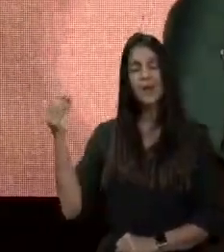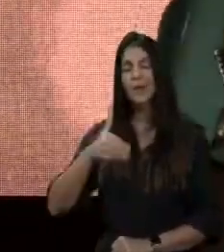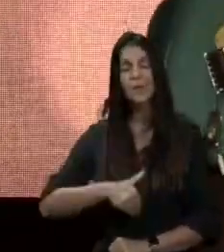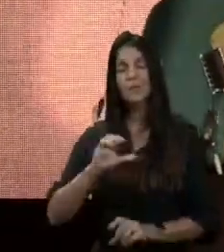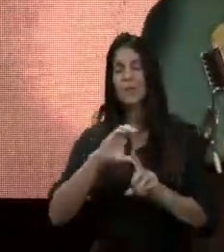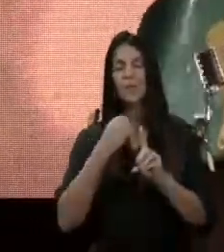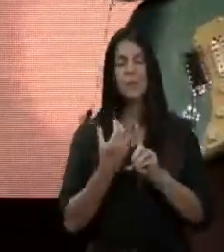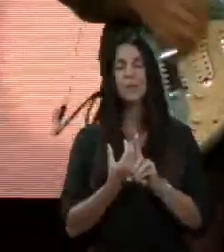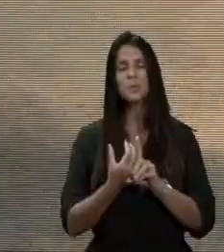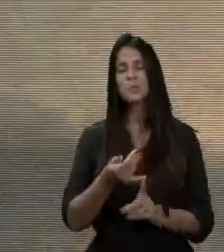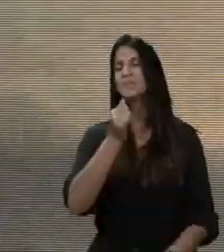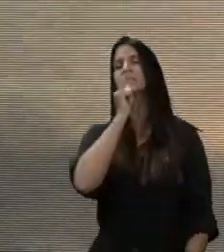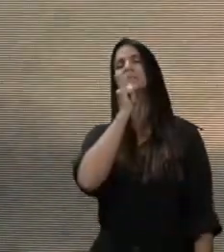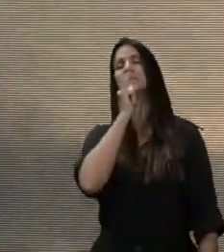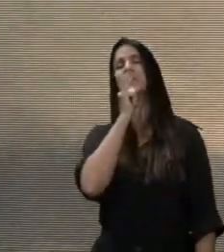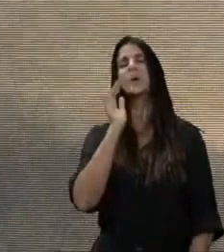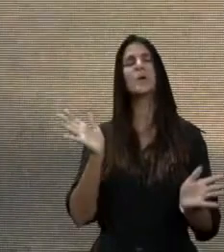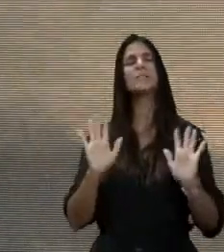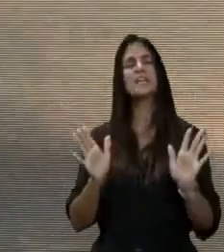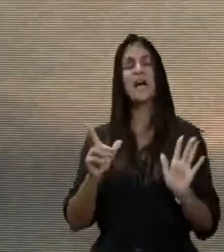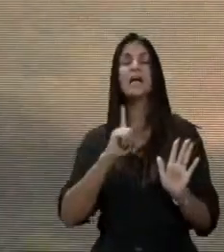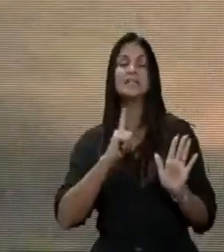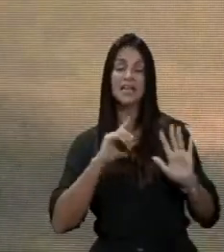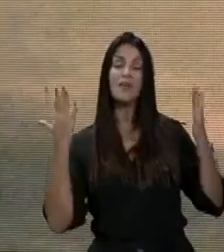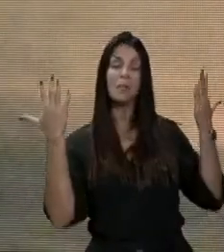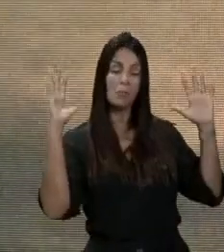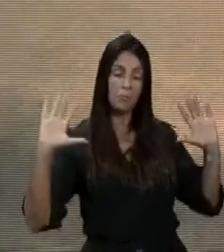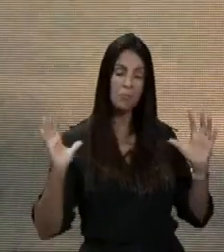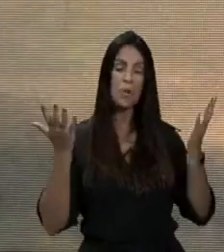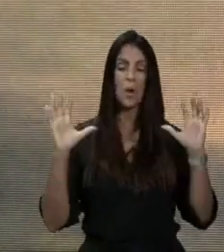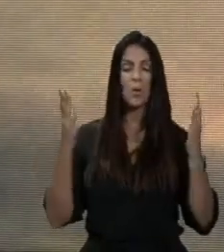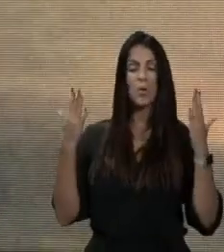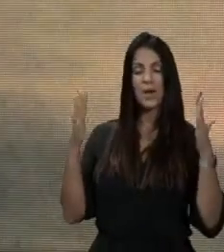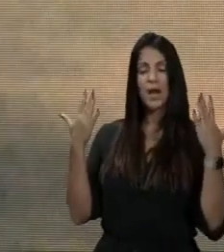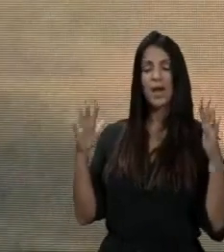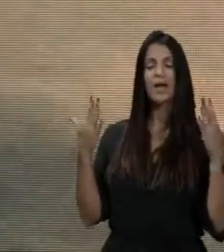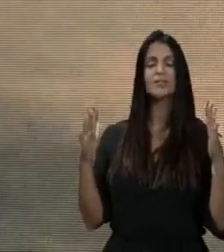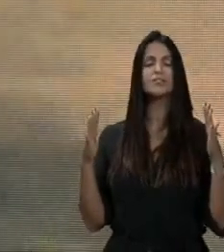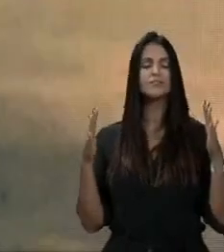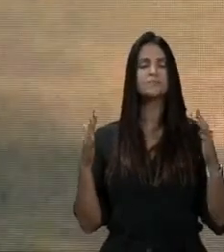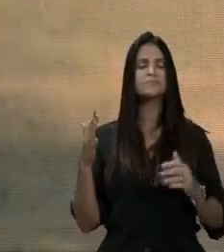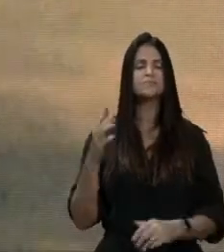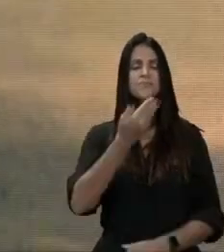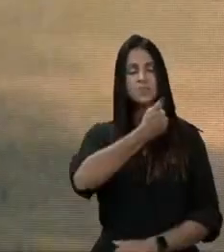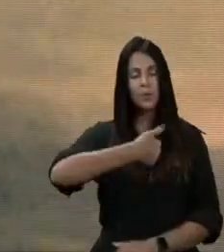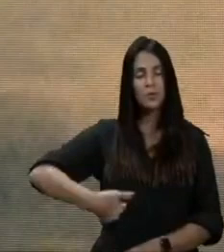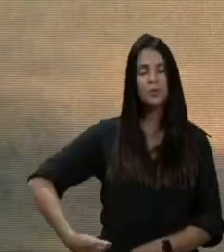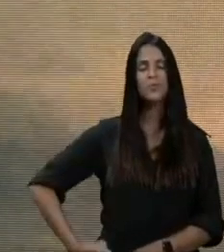esse culto à toa teve homenagem teve reconhecimento é mas mal